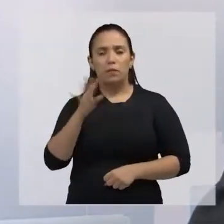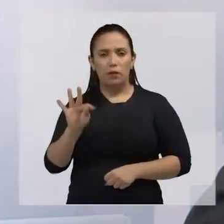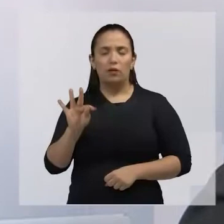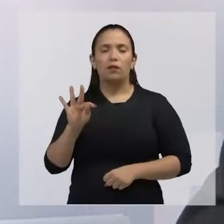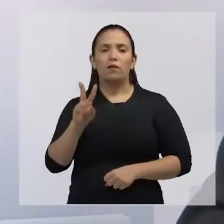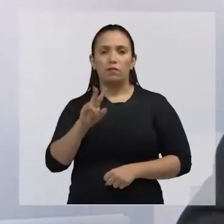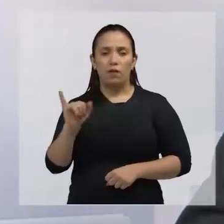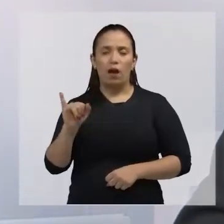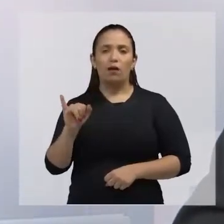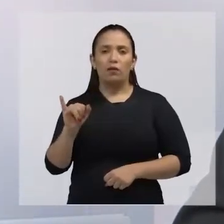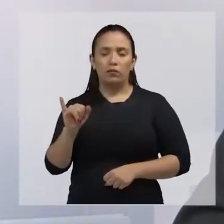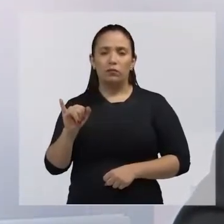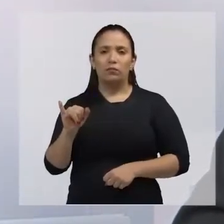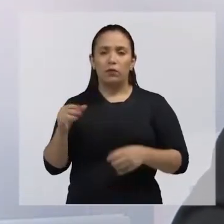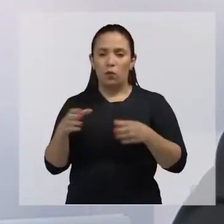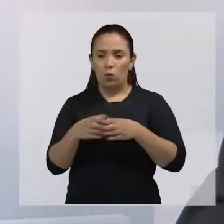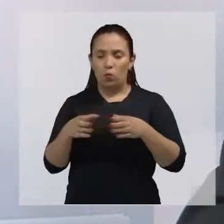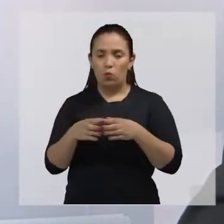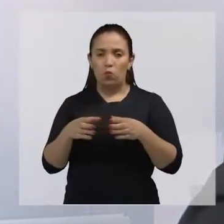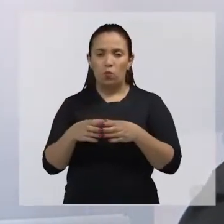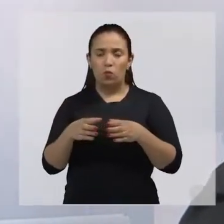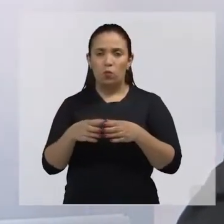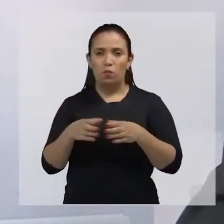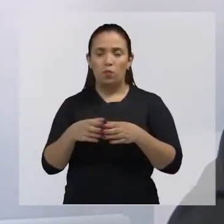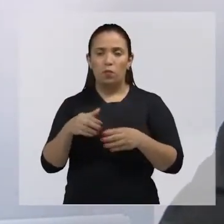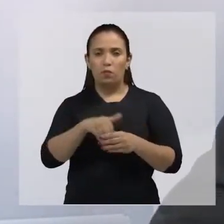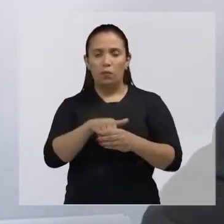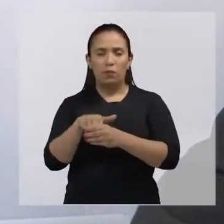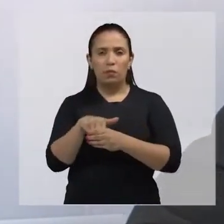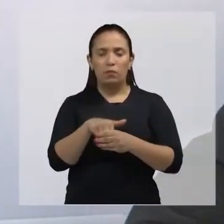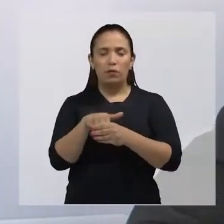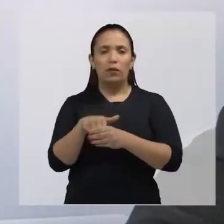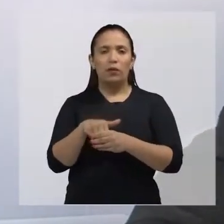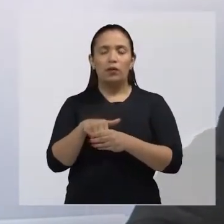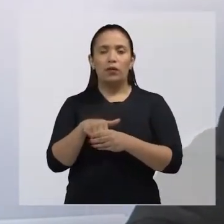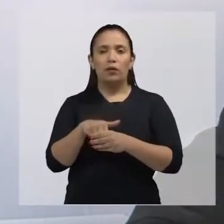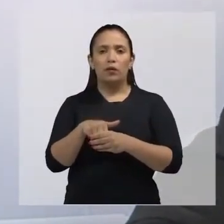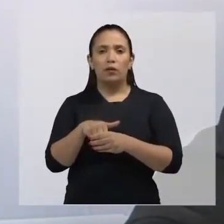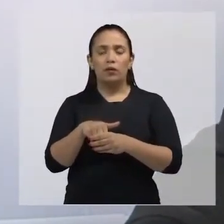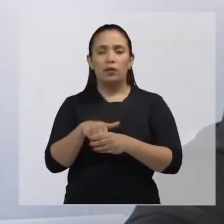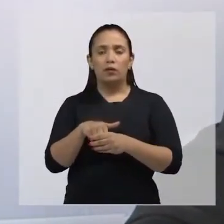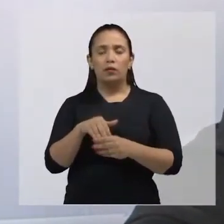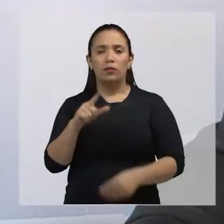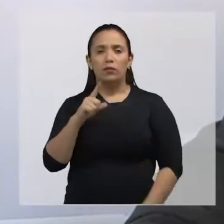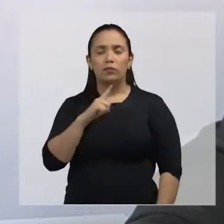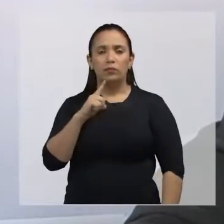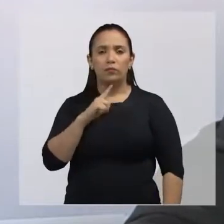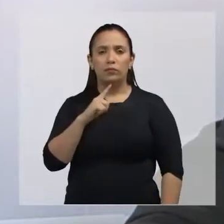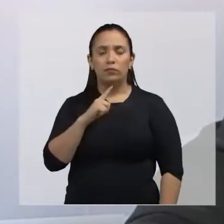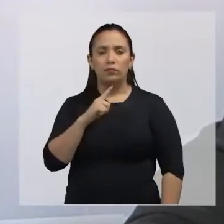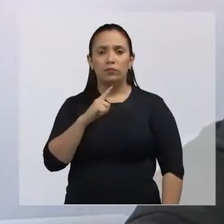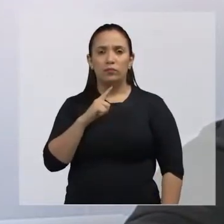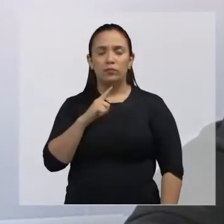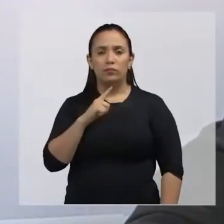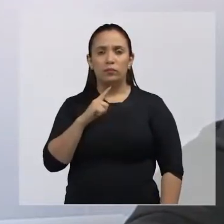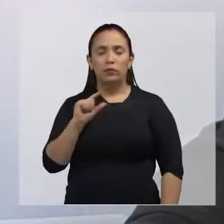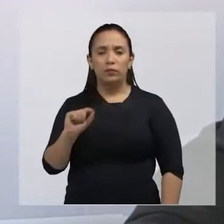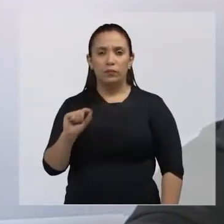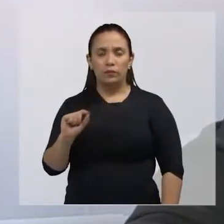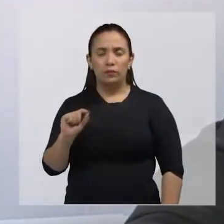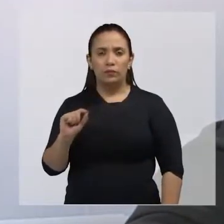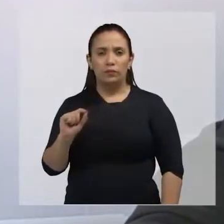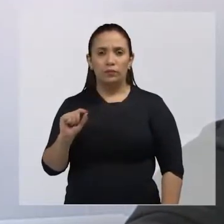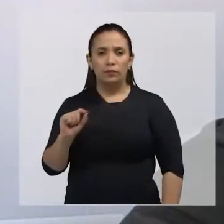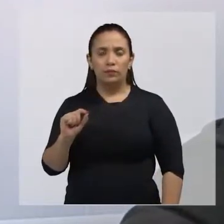serão competitivas, como a fragmentação de várias candidaturas de esquerda só literalmente